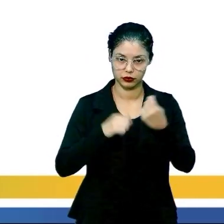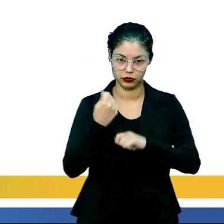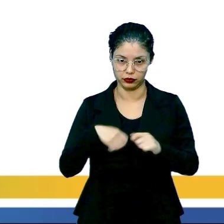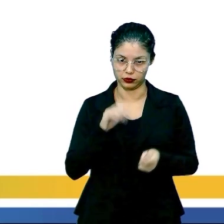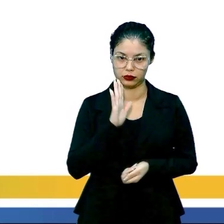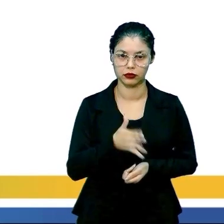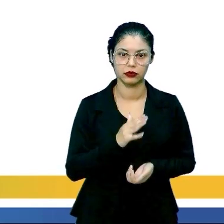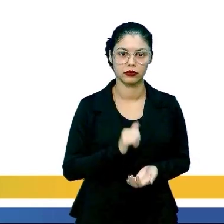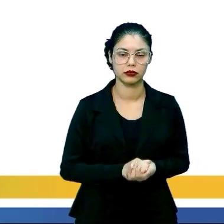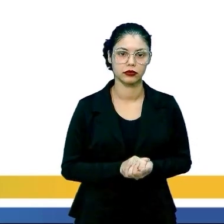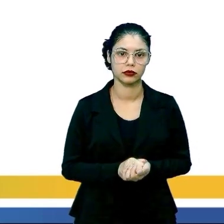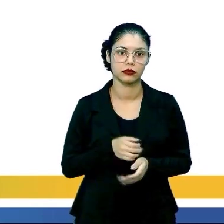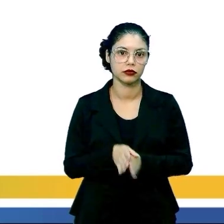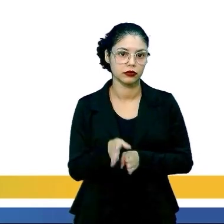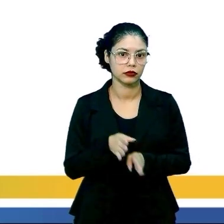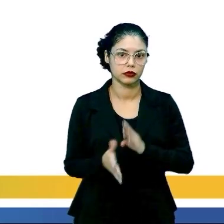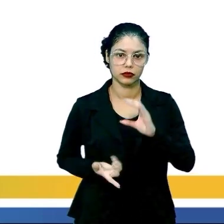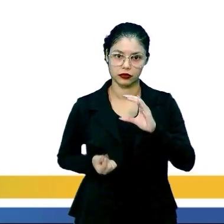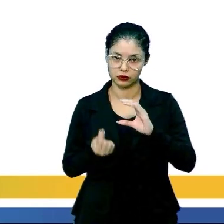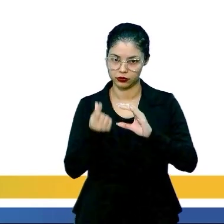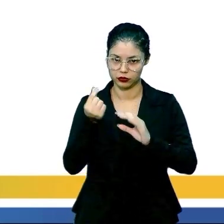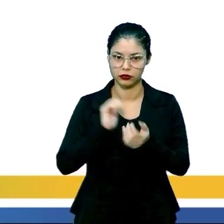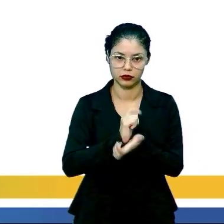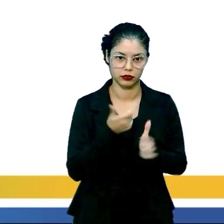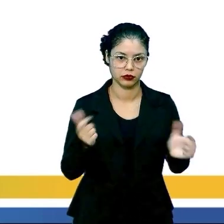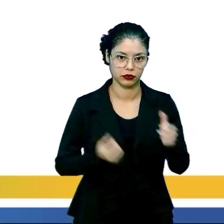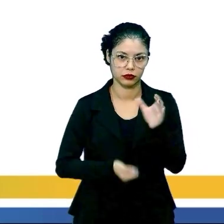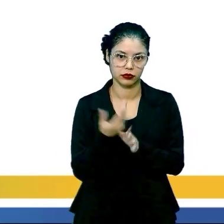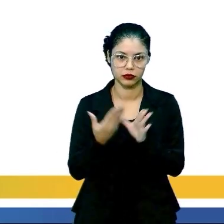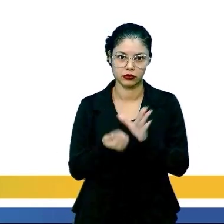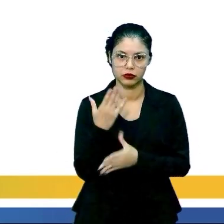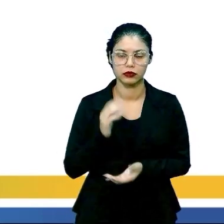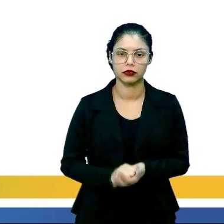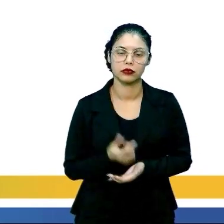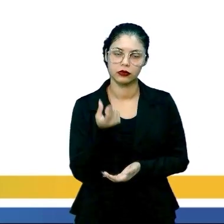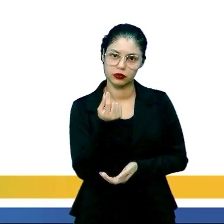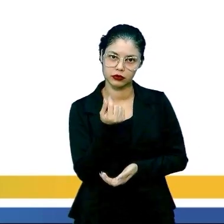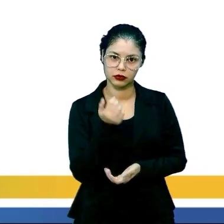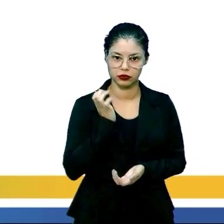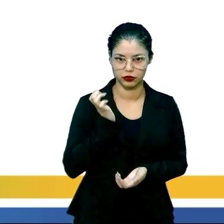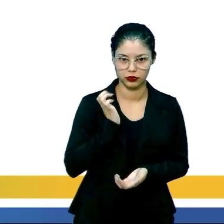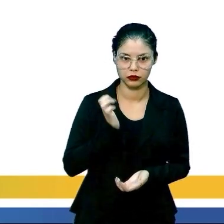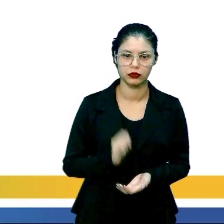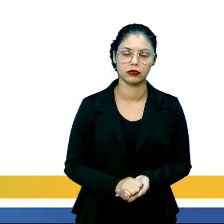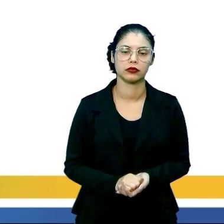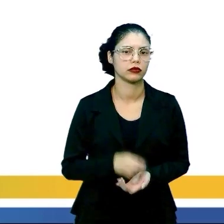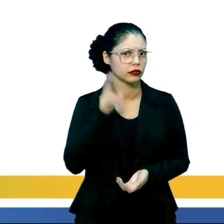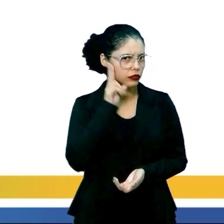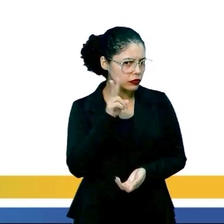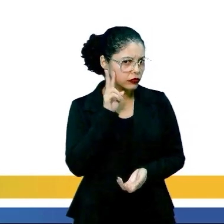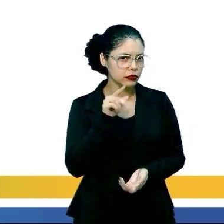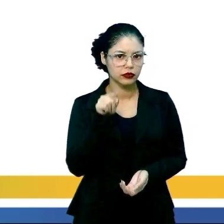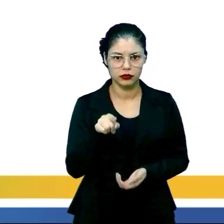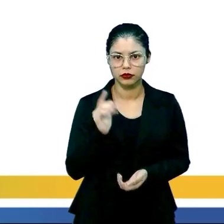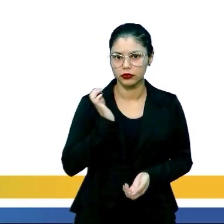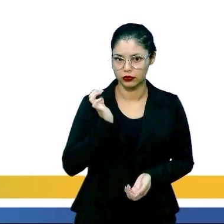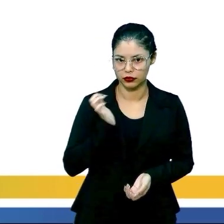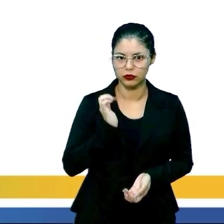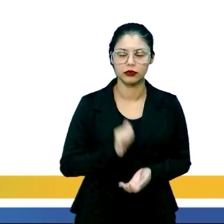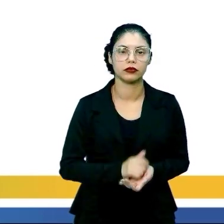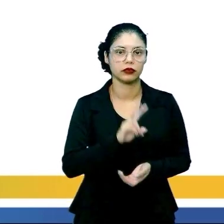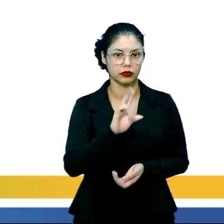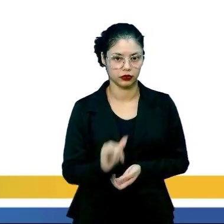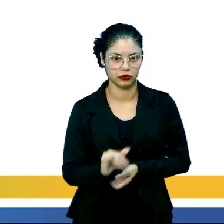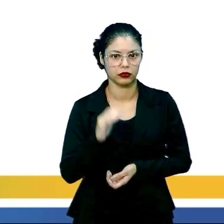econômicas, nós temos a consolidação do capitalismo, o aumento da produção e da riqueza. Lembre-se que essa riqueza ela vai